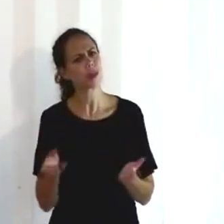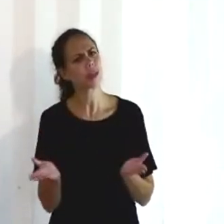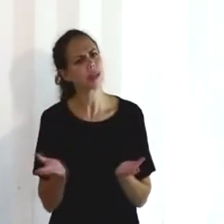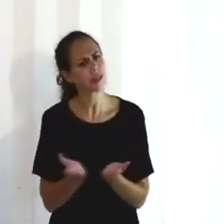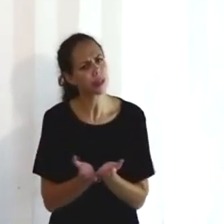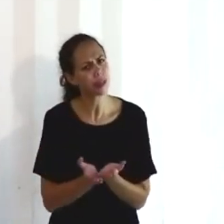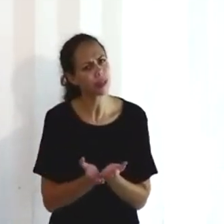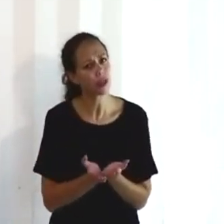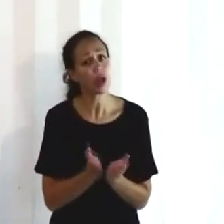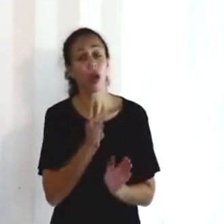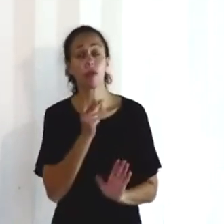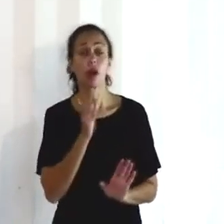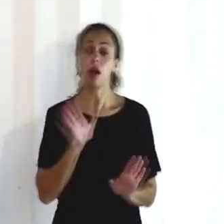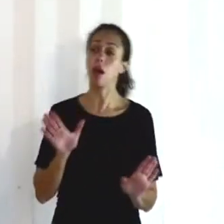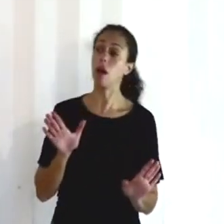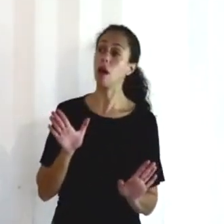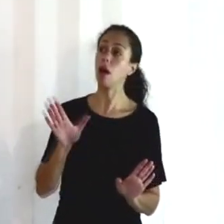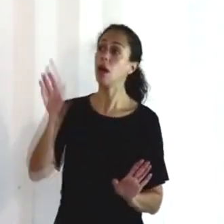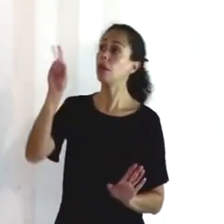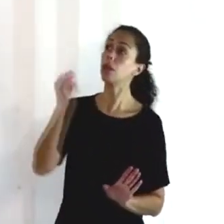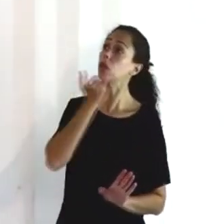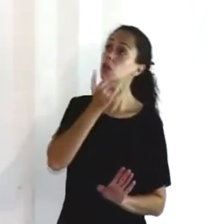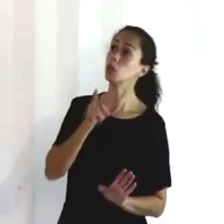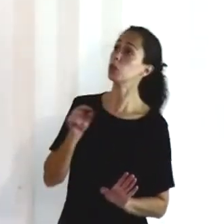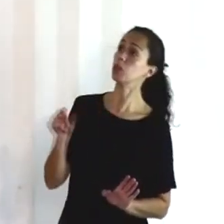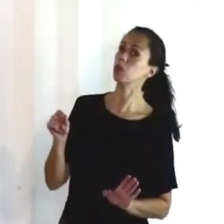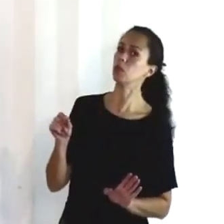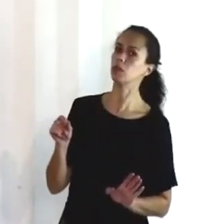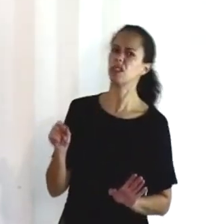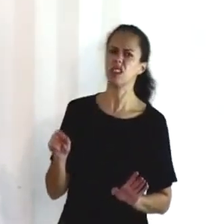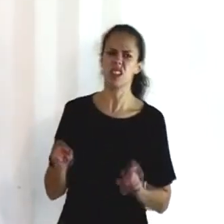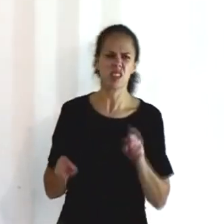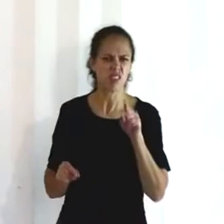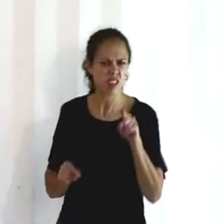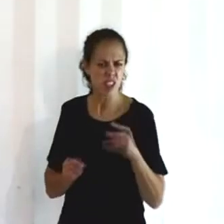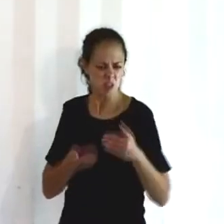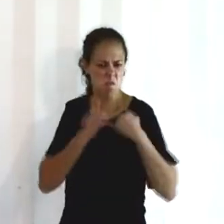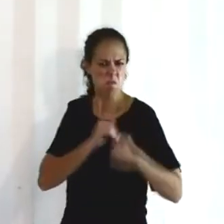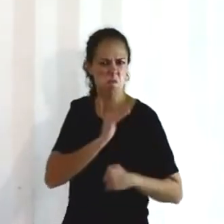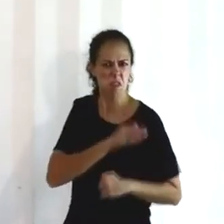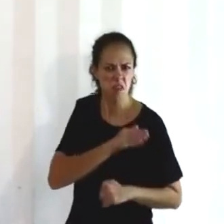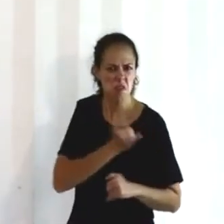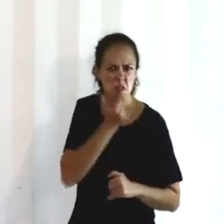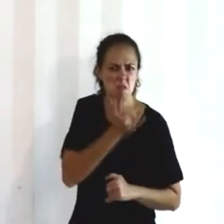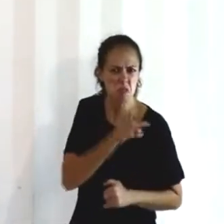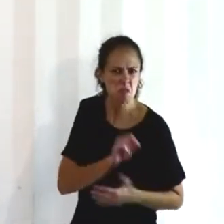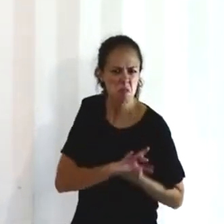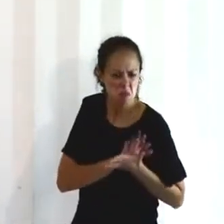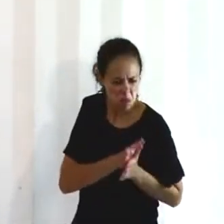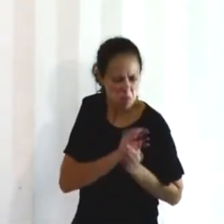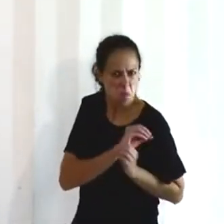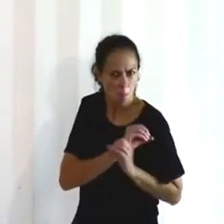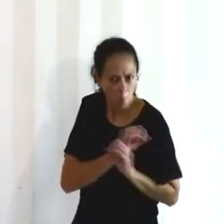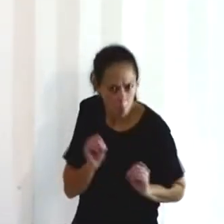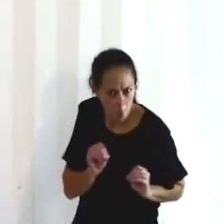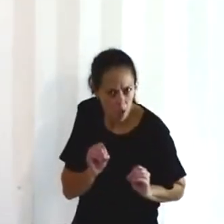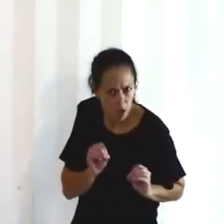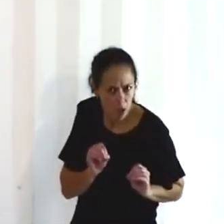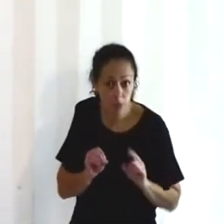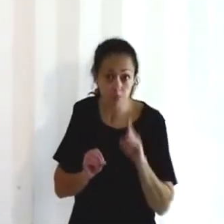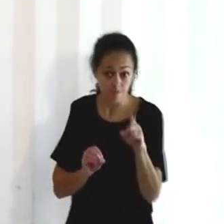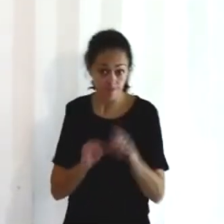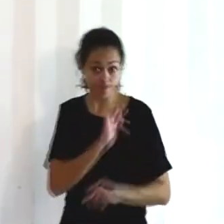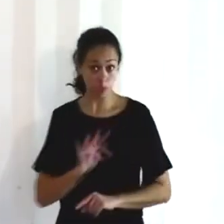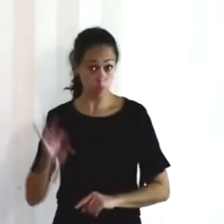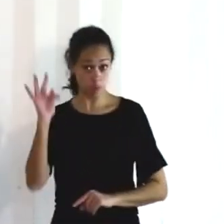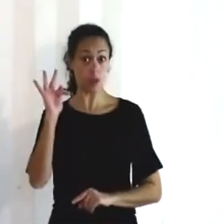fariseus modernos. São fariseus de hoje. E não estou querendo dizer que são pessoas idosas, jovens são fariseus